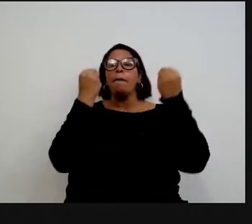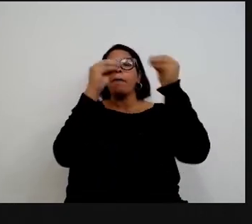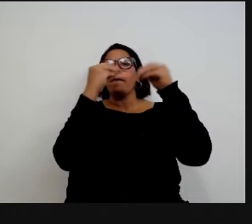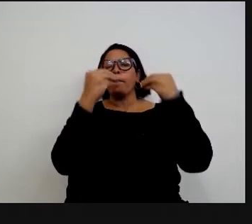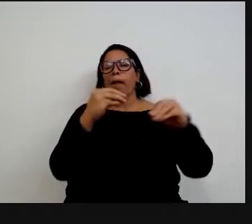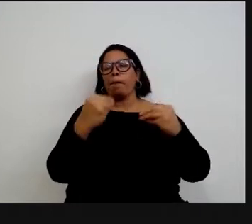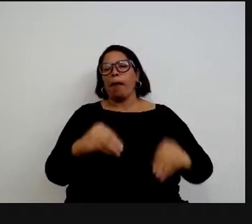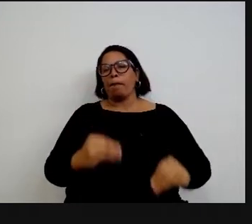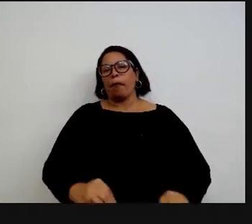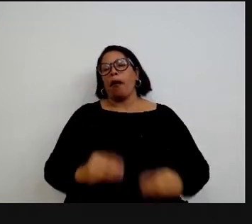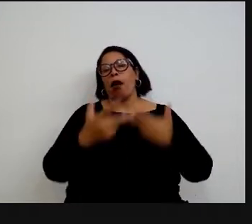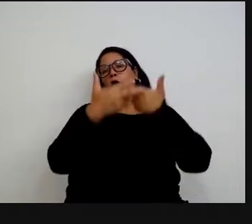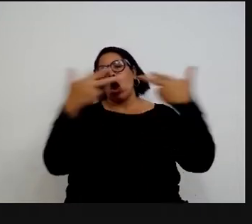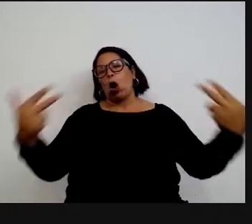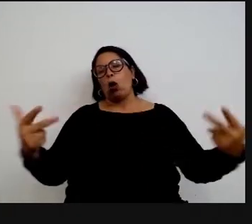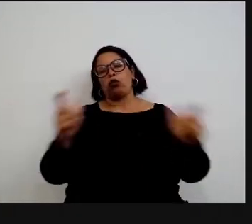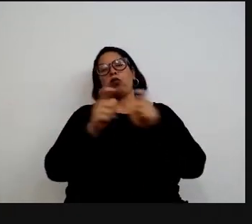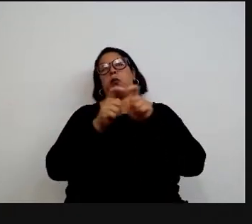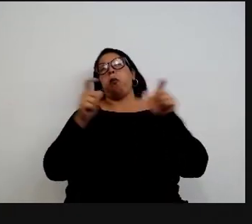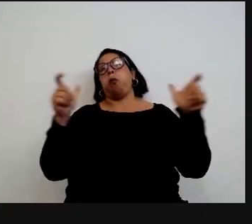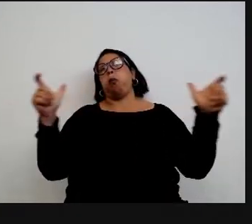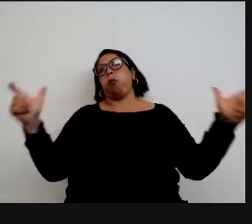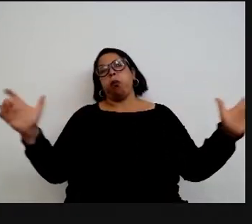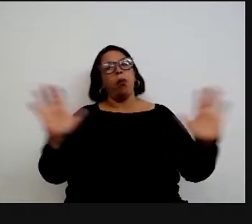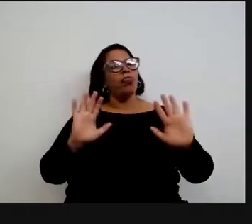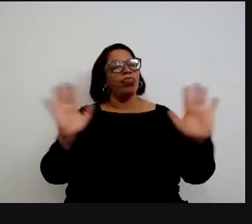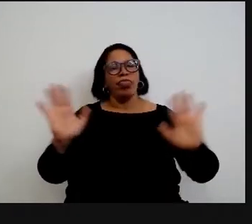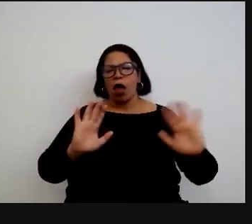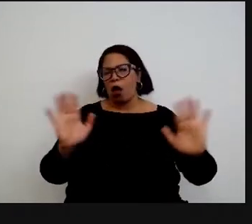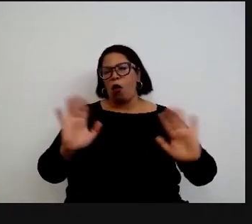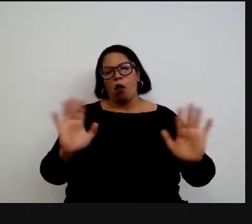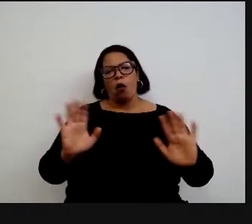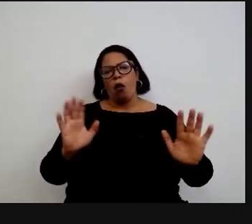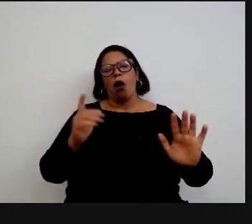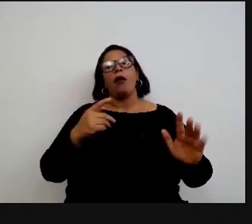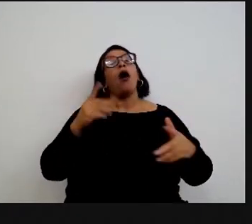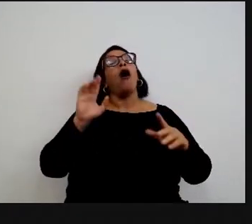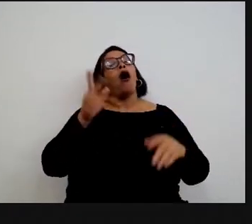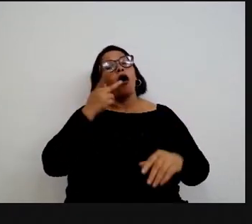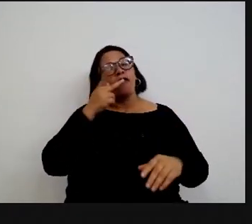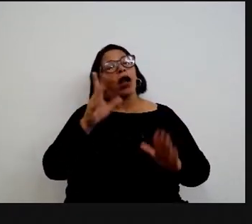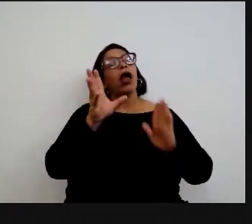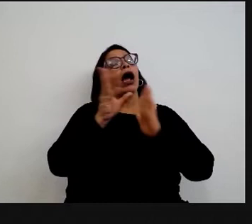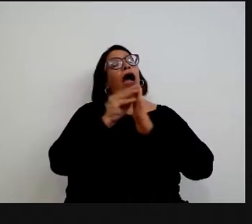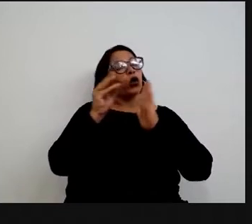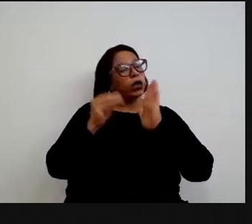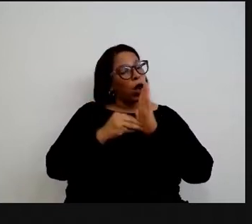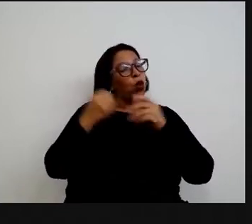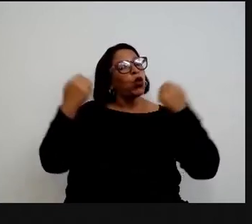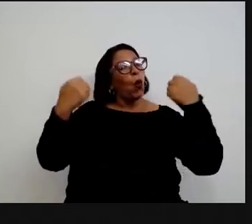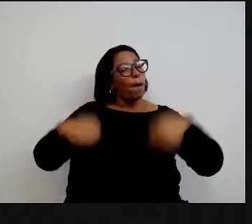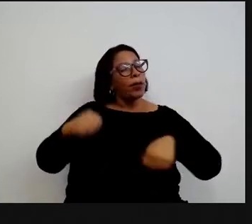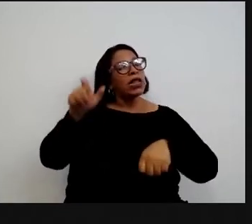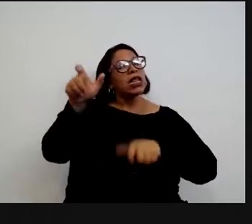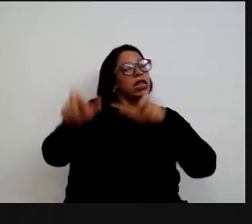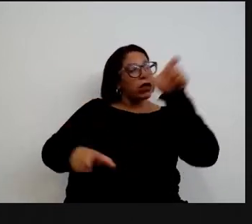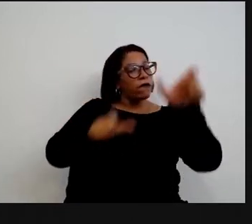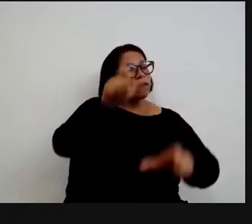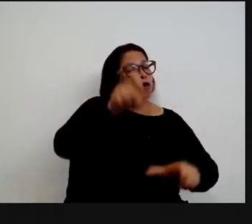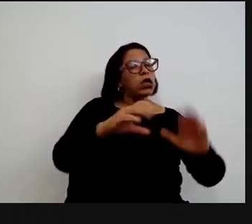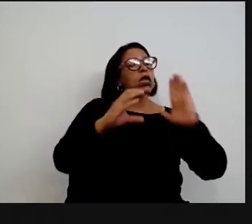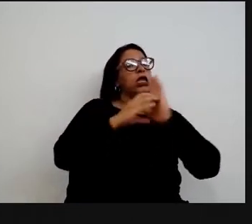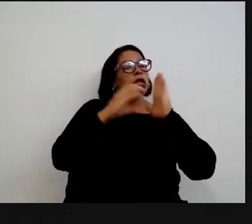colocando o curso na prateleira, mas sim dizer assim, olhar para o aprendiz e dizer, você precisa de tal conteúdo porque você vai fazer melhor o que você faz